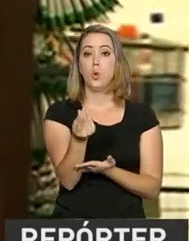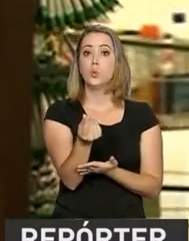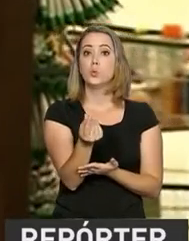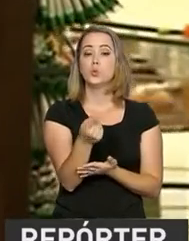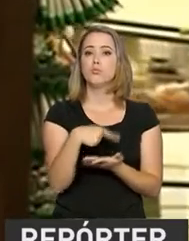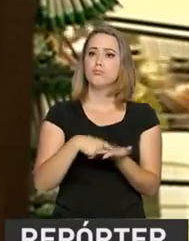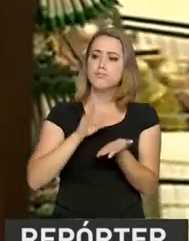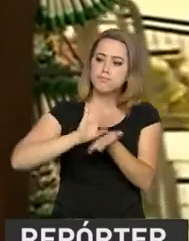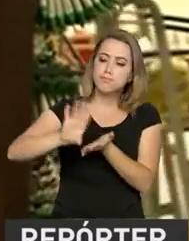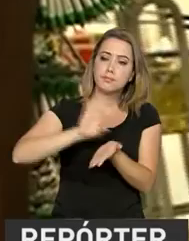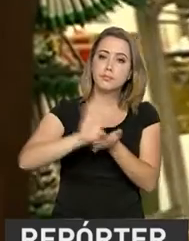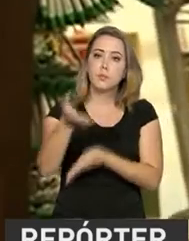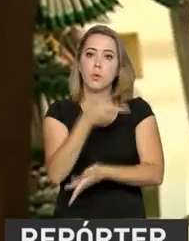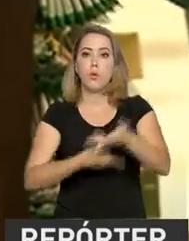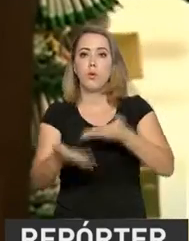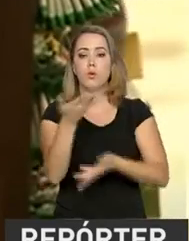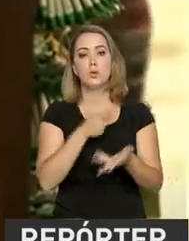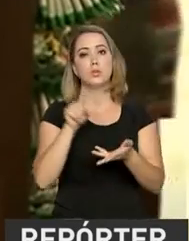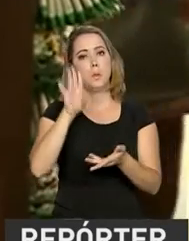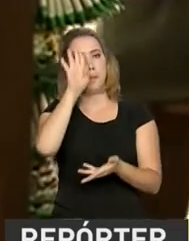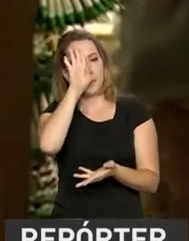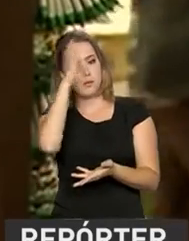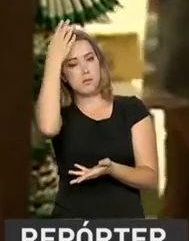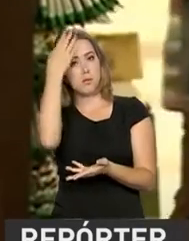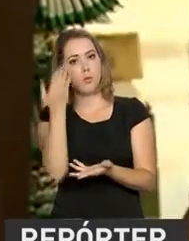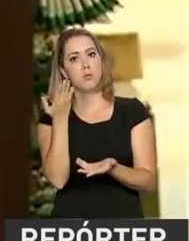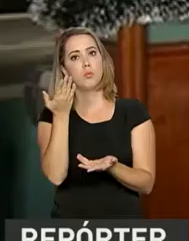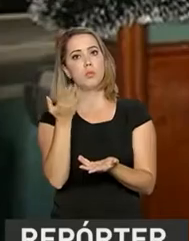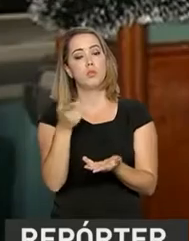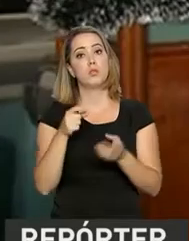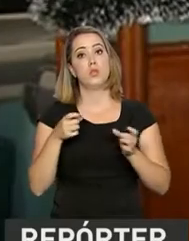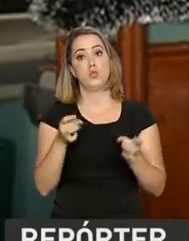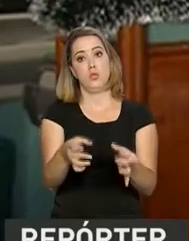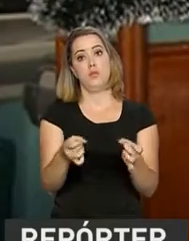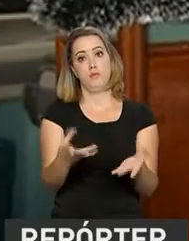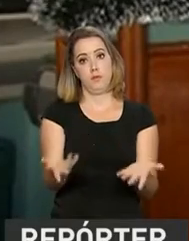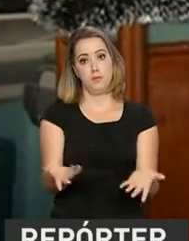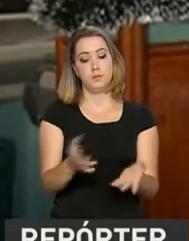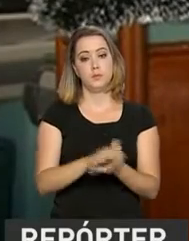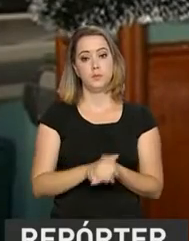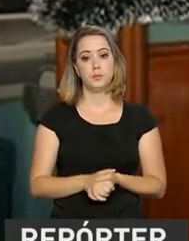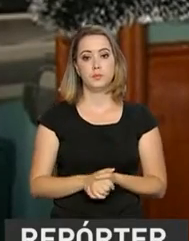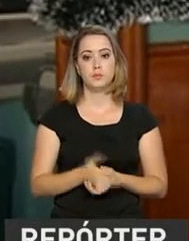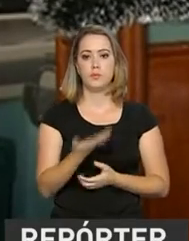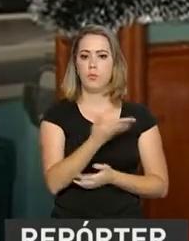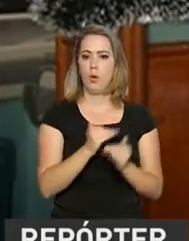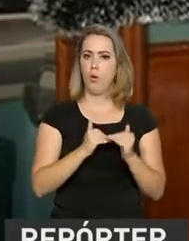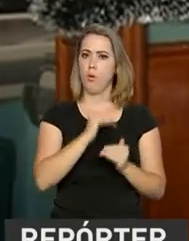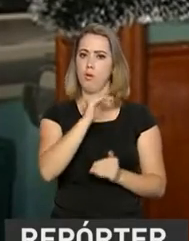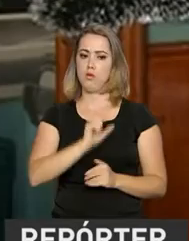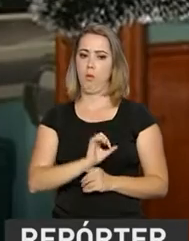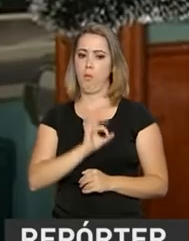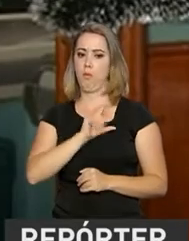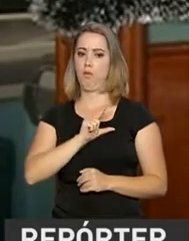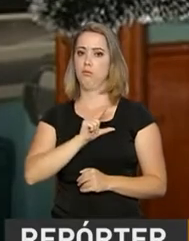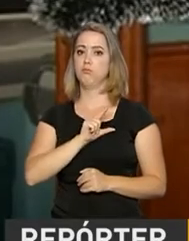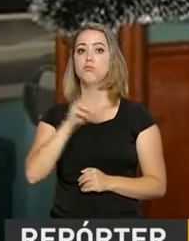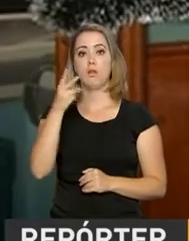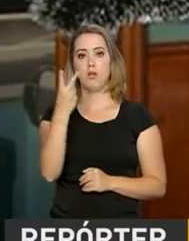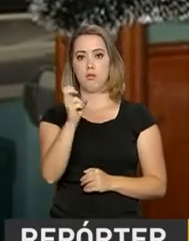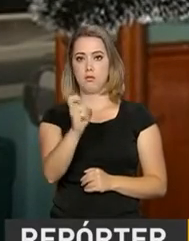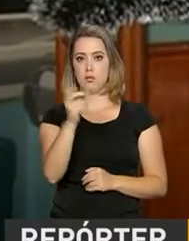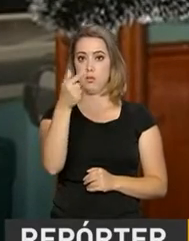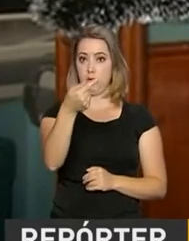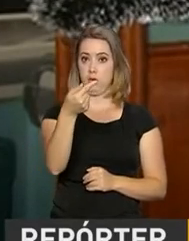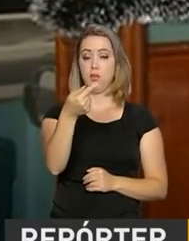que vai ajudar a movimentar principalmente o varejo com esse aumento é de 57 reais no salário - essas pessoas a eles vão gastar